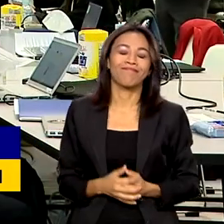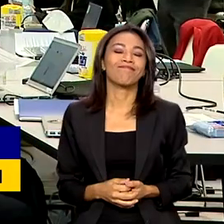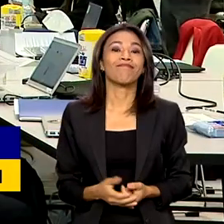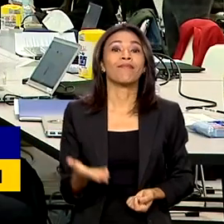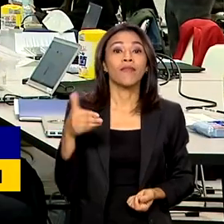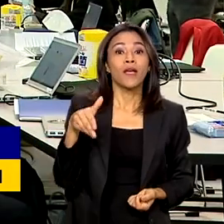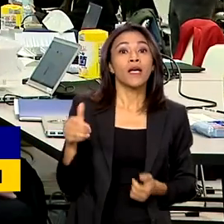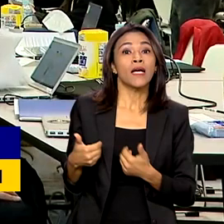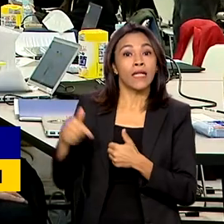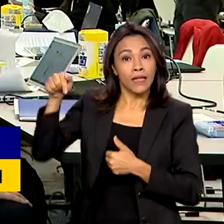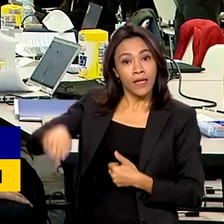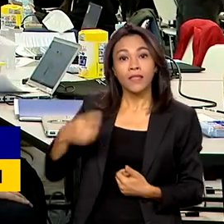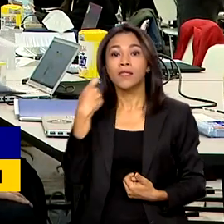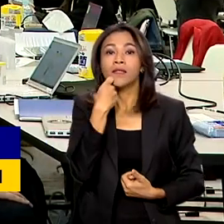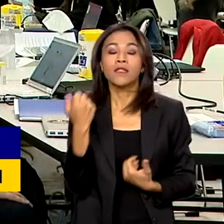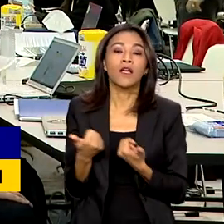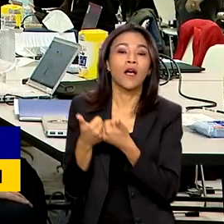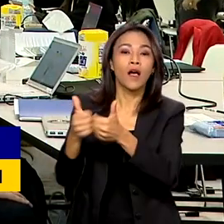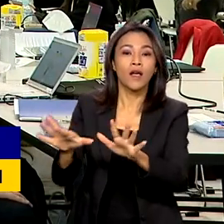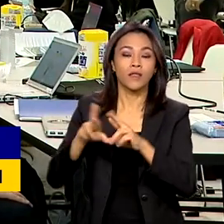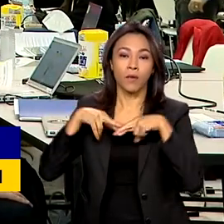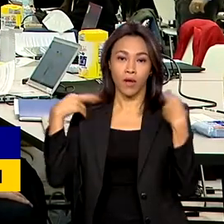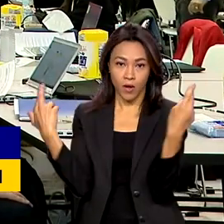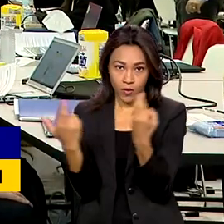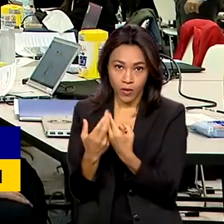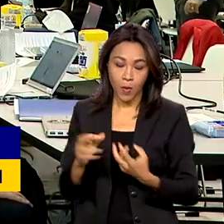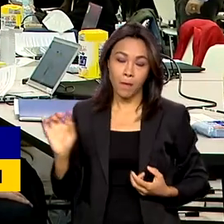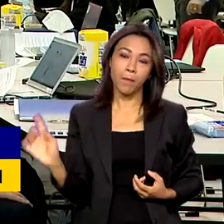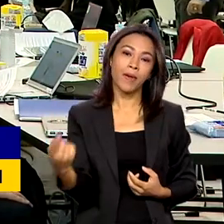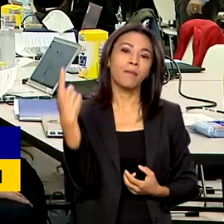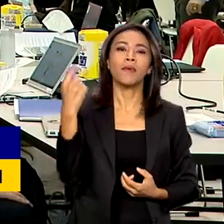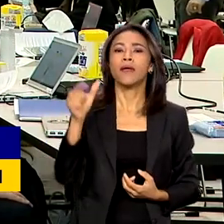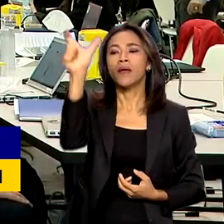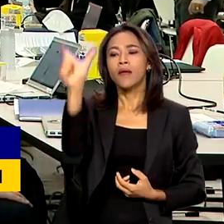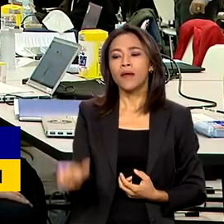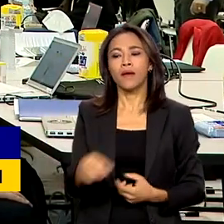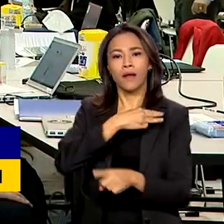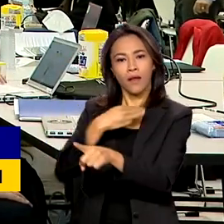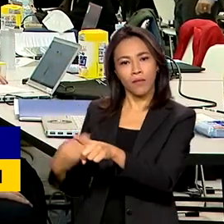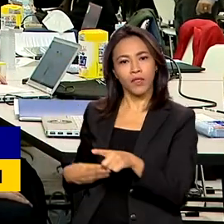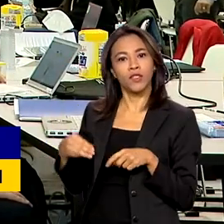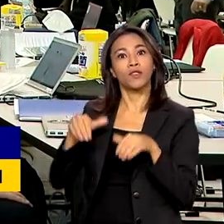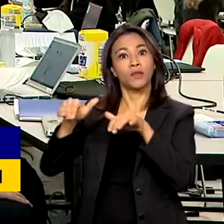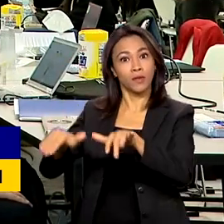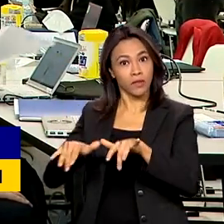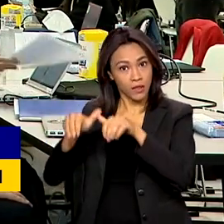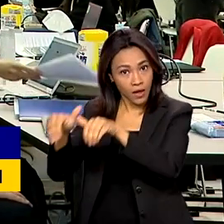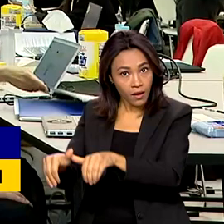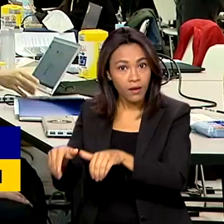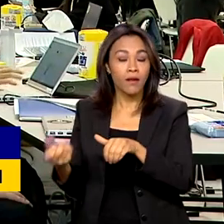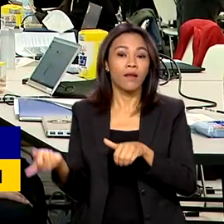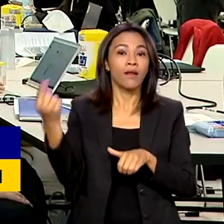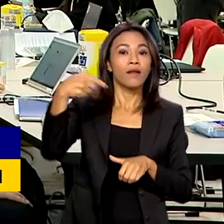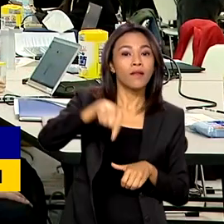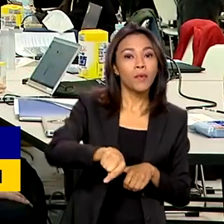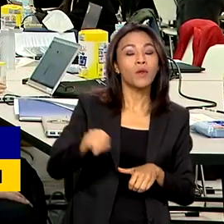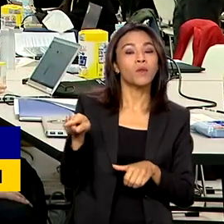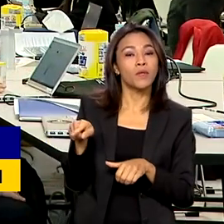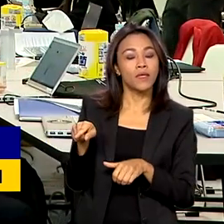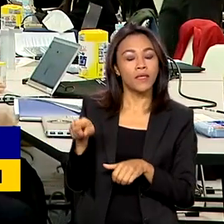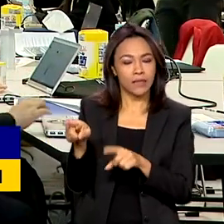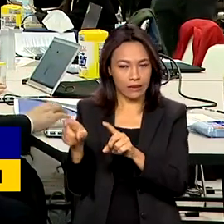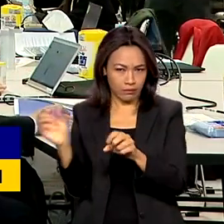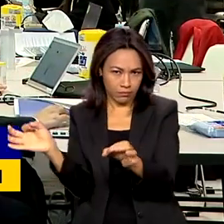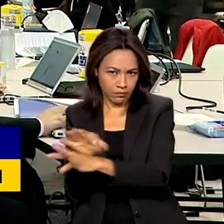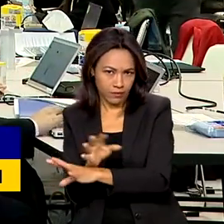uma reunião com o primeiro-ministro da Austrália. No final de semana, além das três sessões da cúpula do G7, o presidente